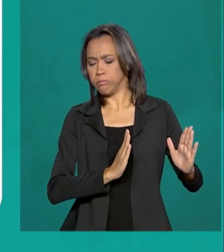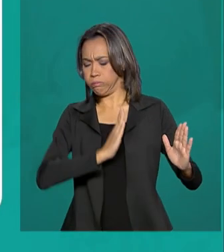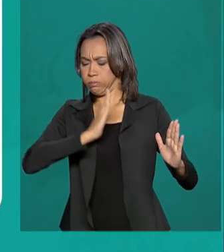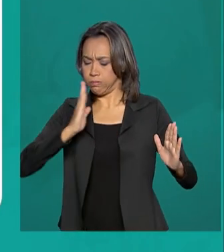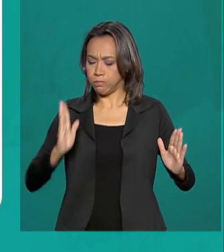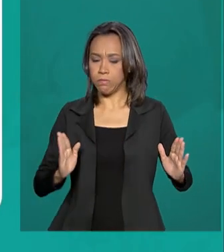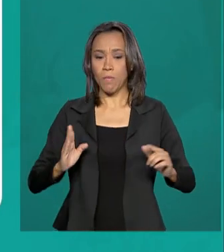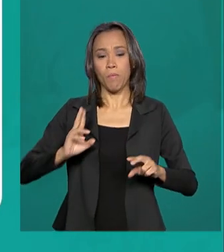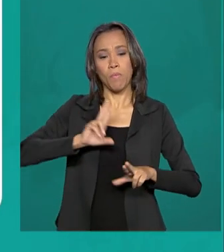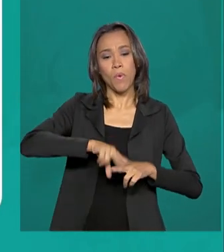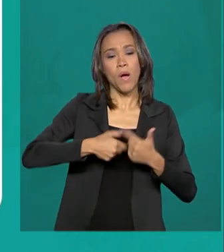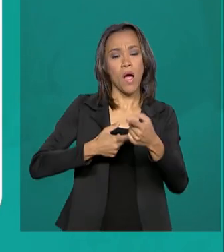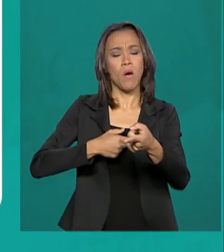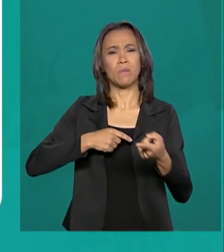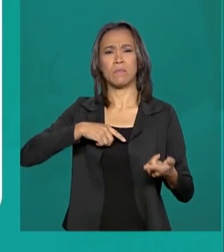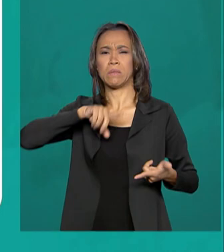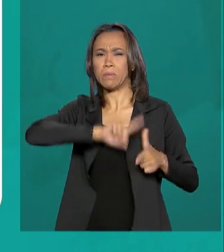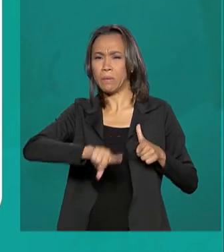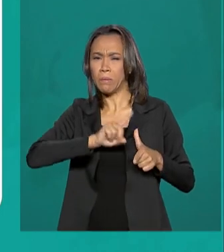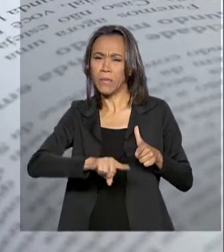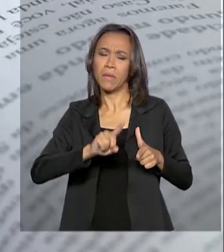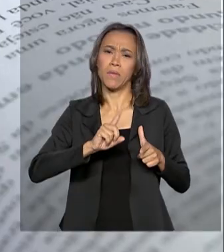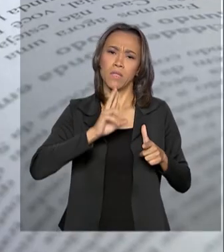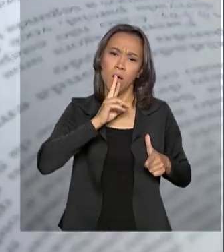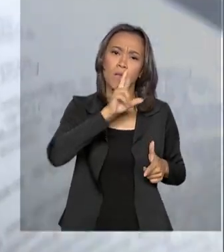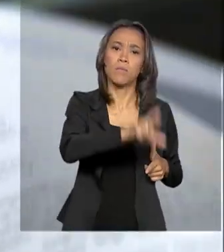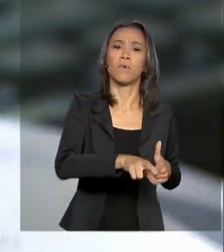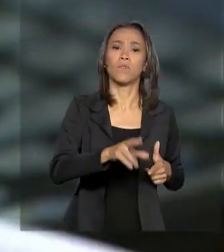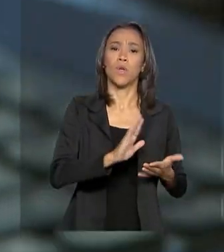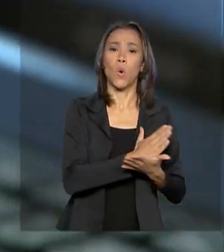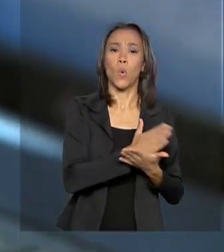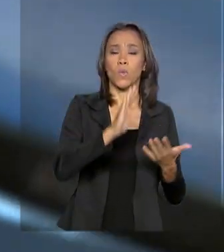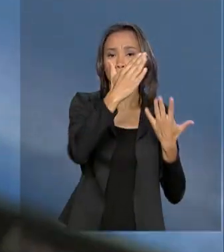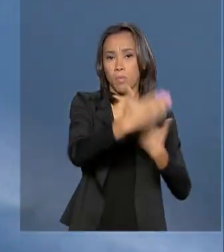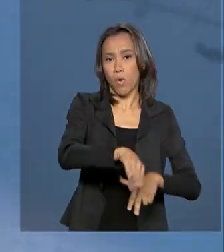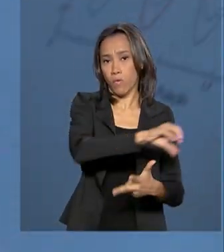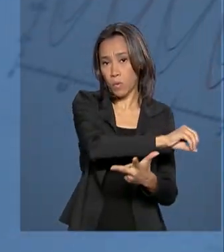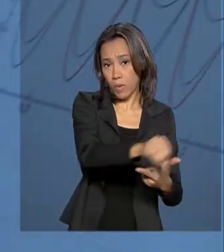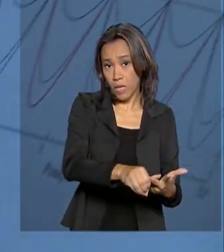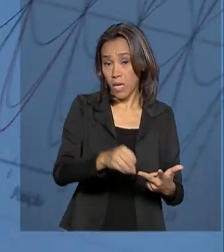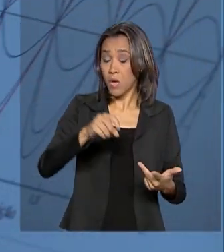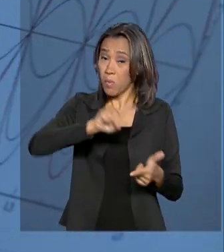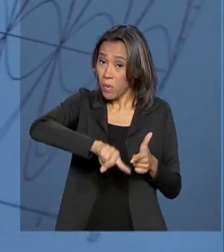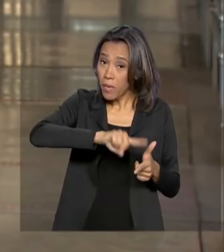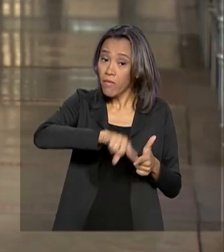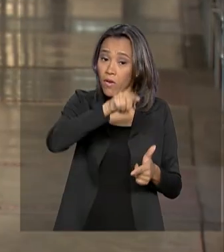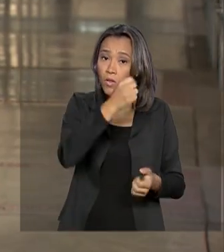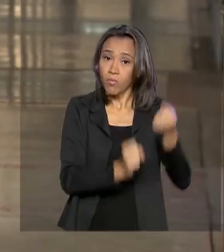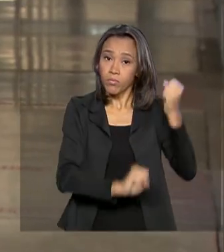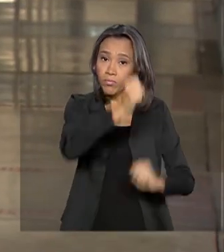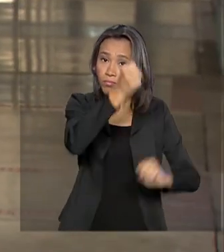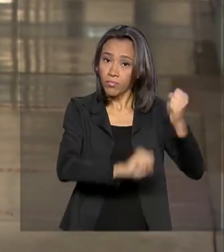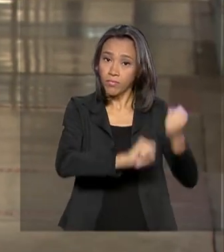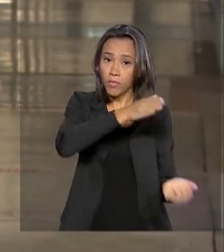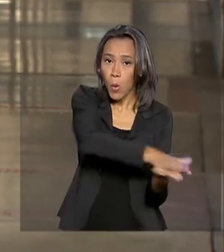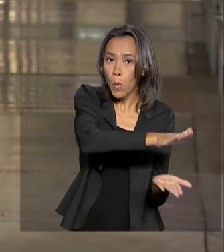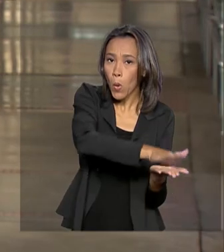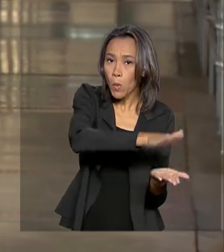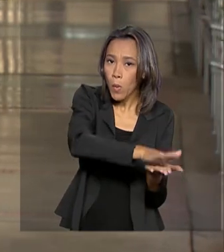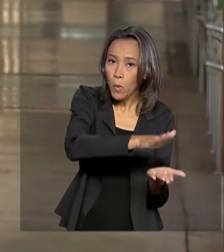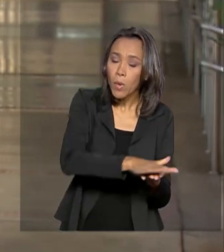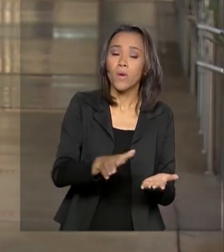do resultado de algumas notas do enem o erro ocorreu na gráfica que imprimiu as provas e atingiu cerca de